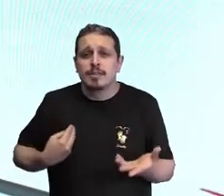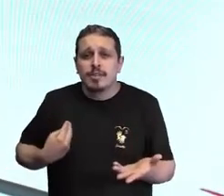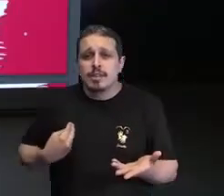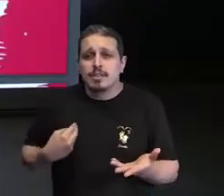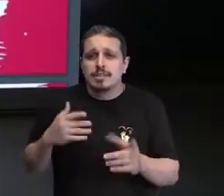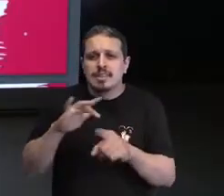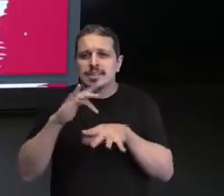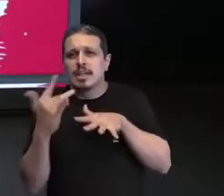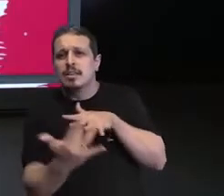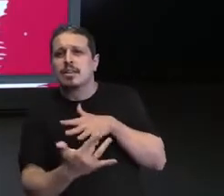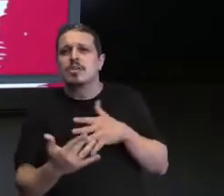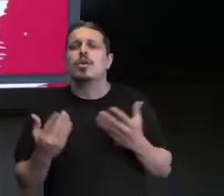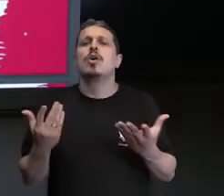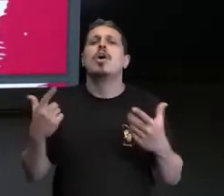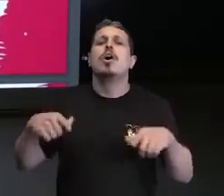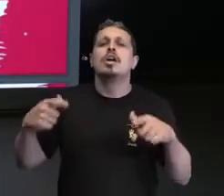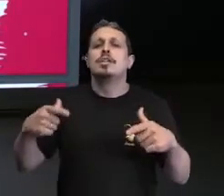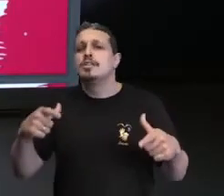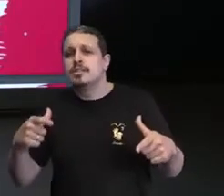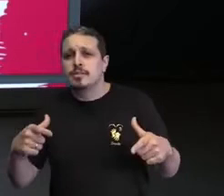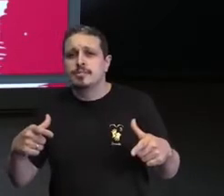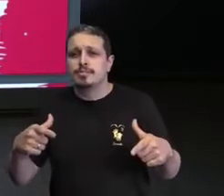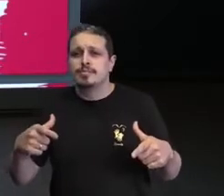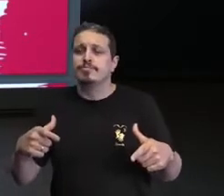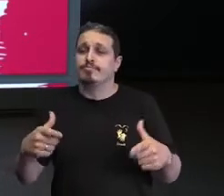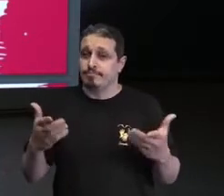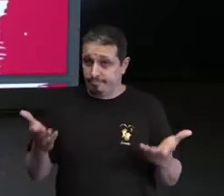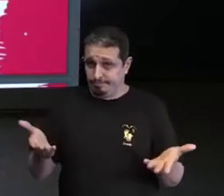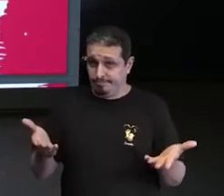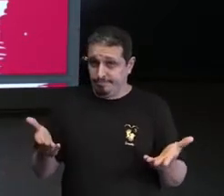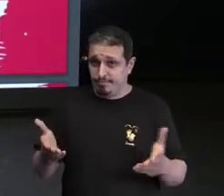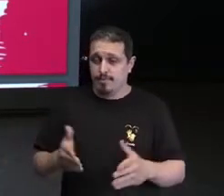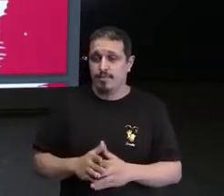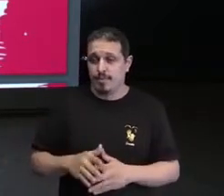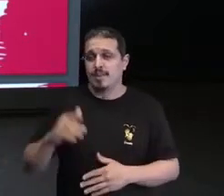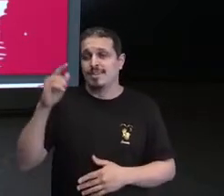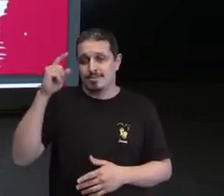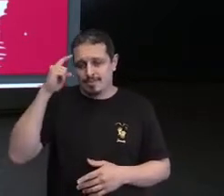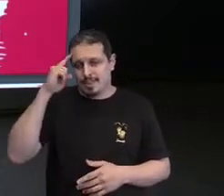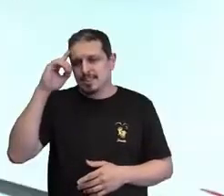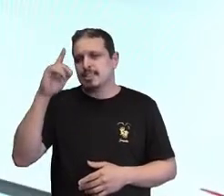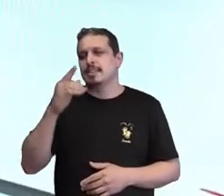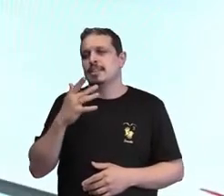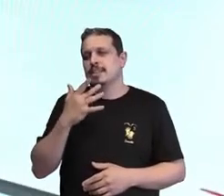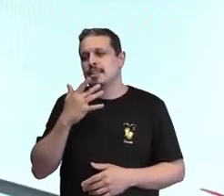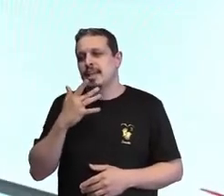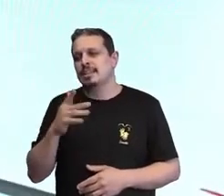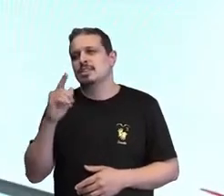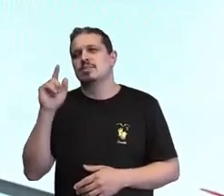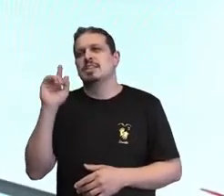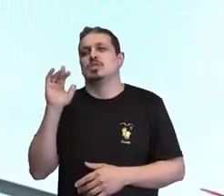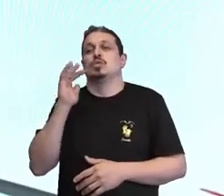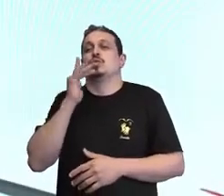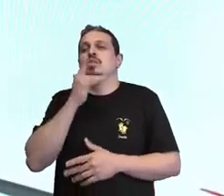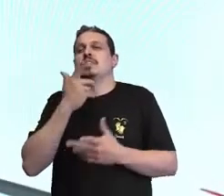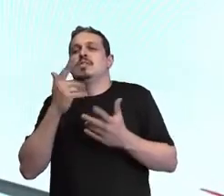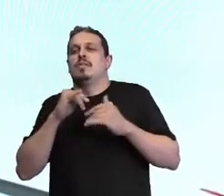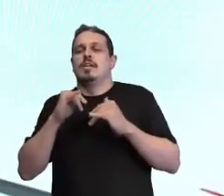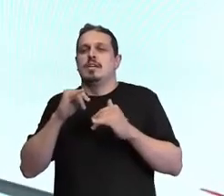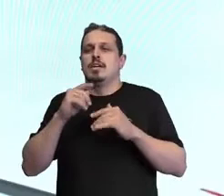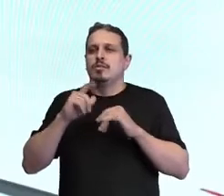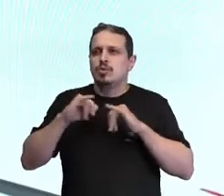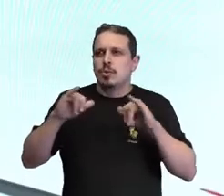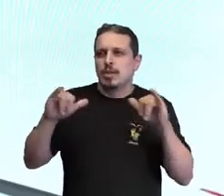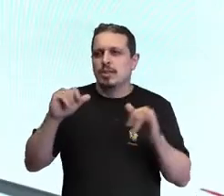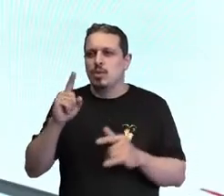nas mídias que lugar que a gente tava eu sei que tá sendo uma tarde muito gostosa e eu não gosto de falar de Notícias ruins Mas eu vou precisar dizer